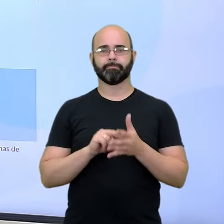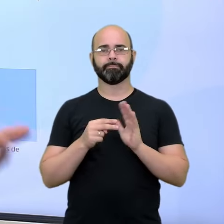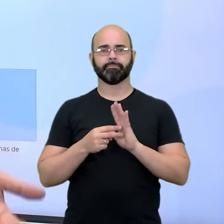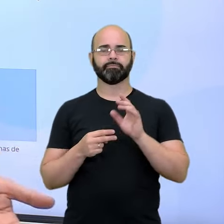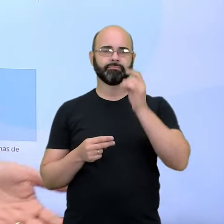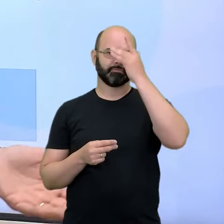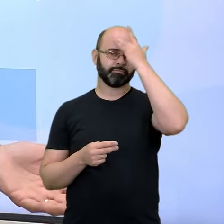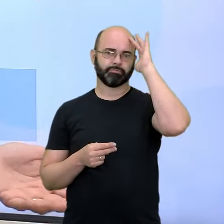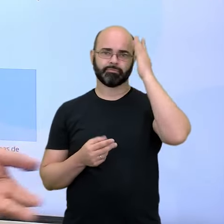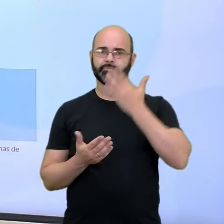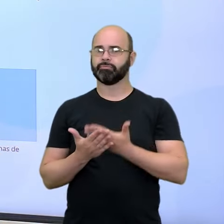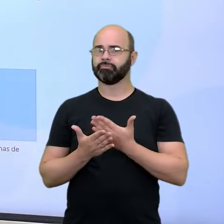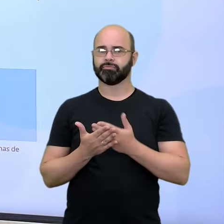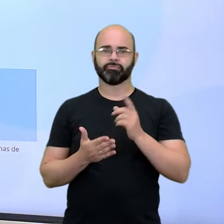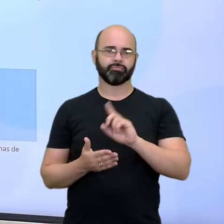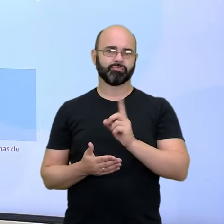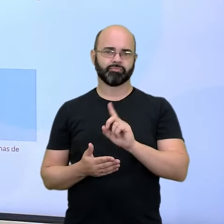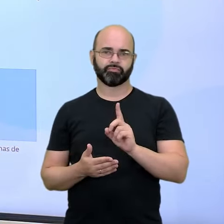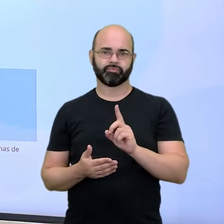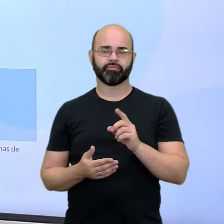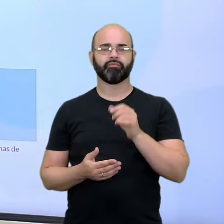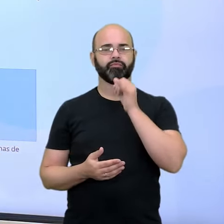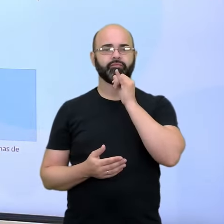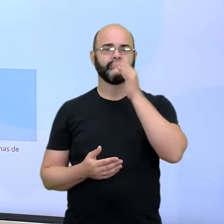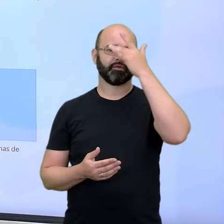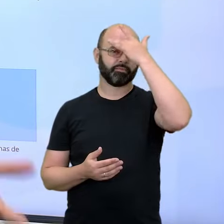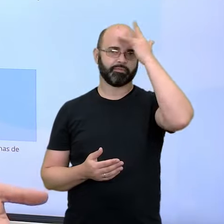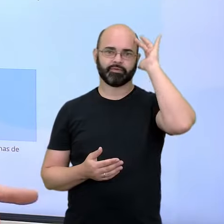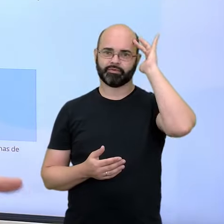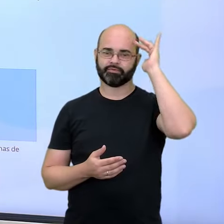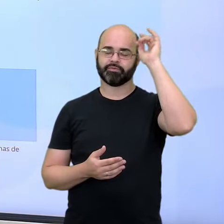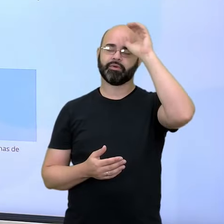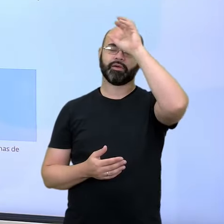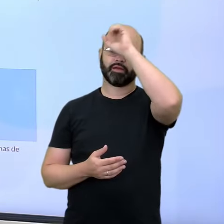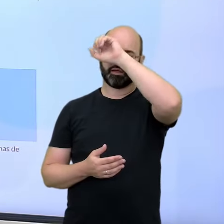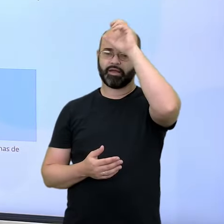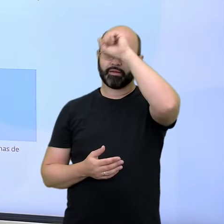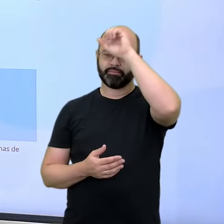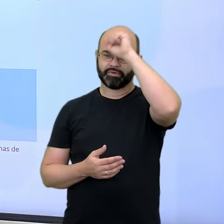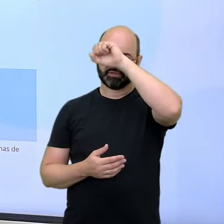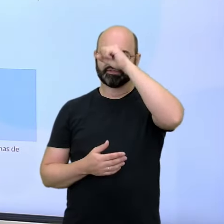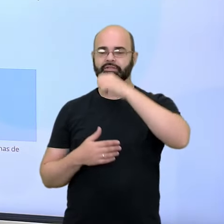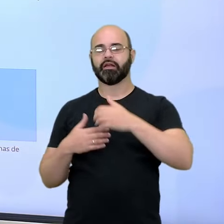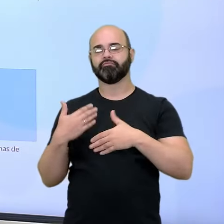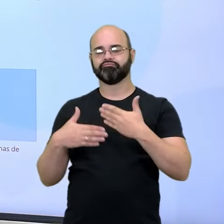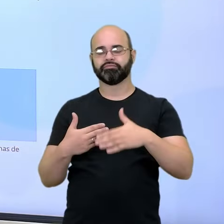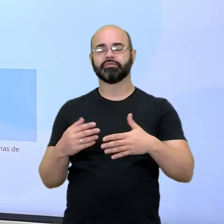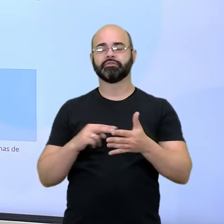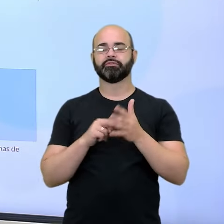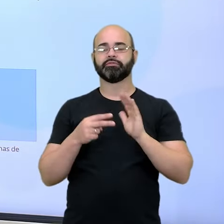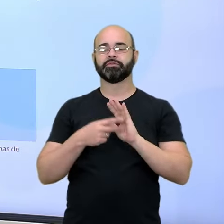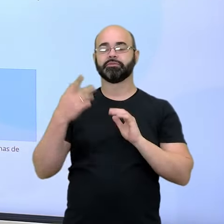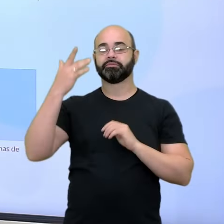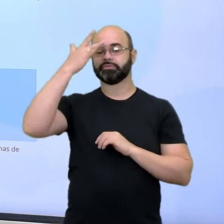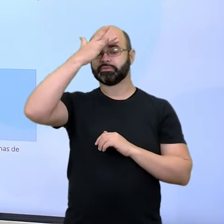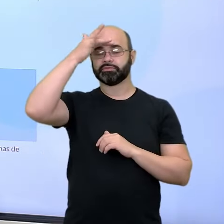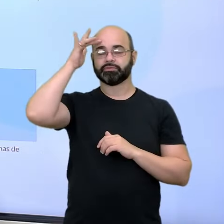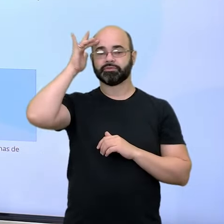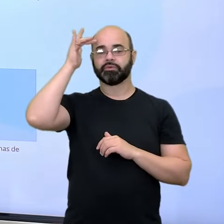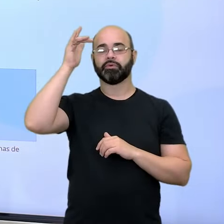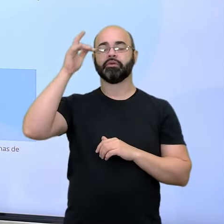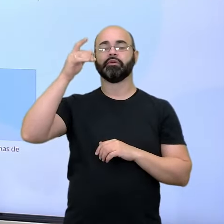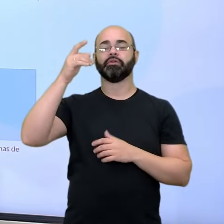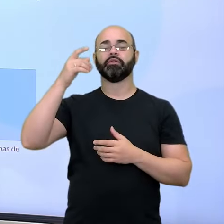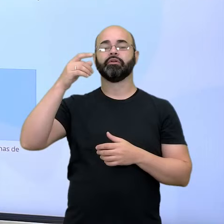para aprender. Talvez um estudante, talvez uma pessoa que esteja num processo de aprendizado. E ignorante é aquela pessoa que ignora